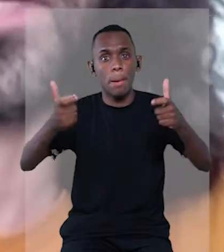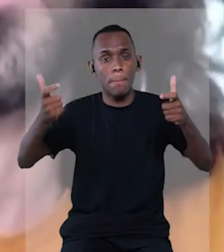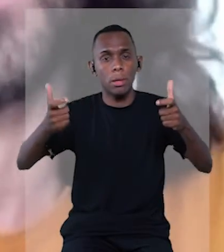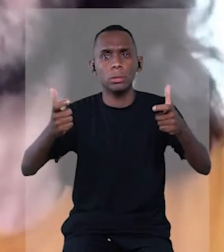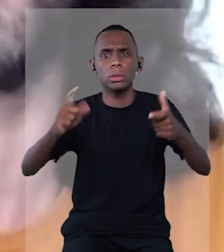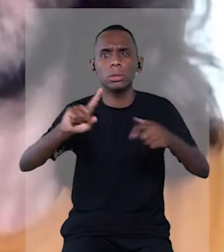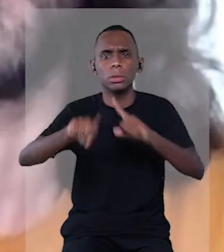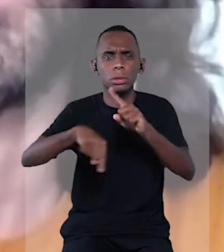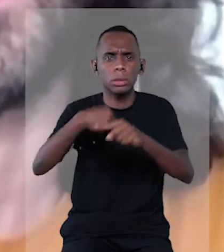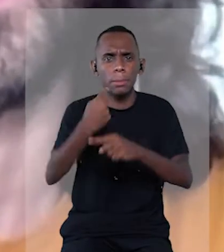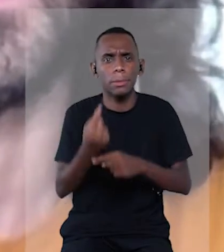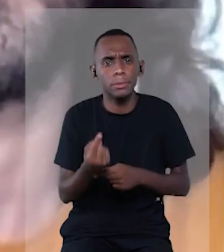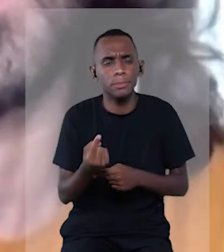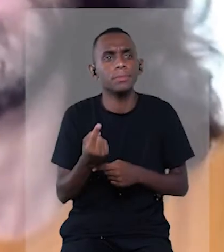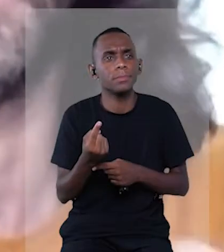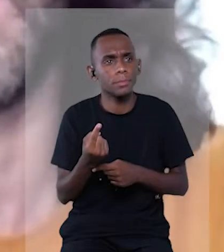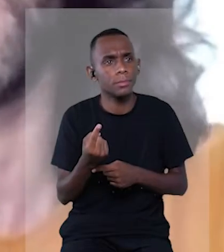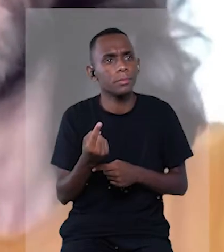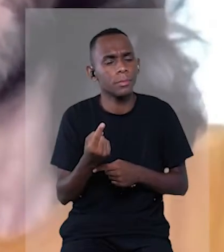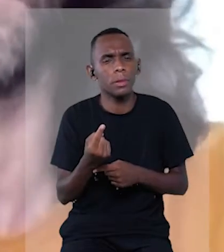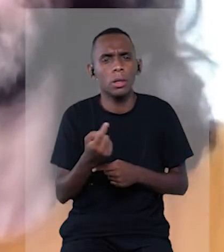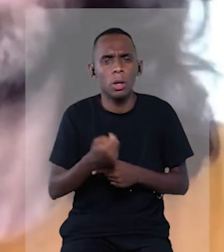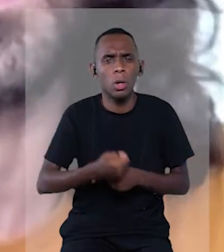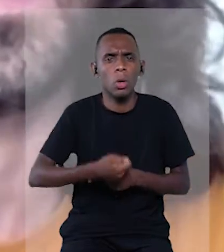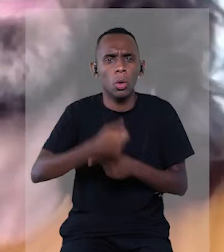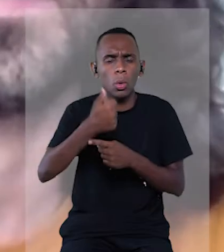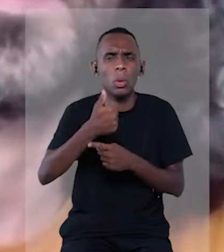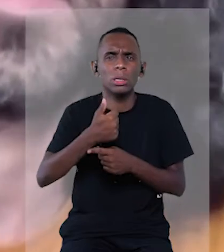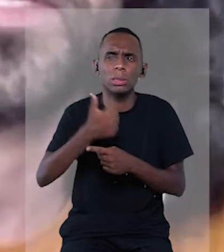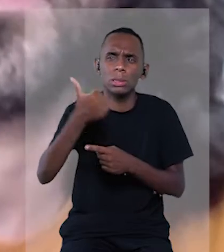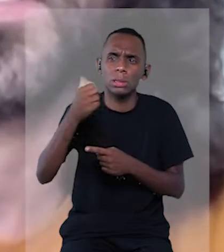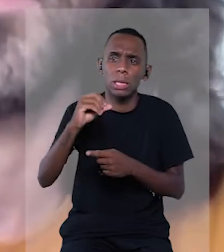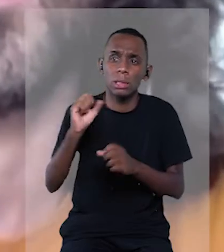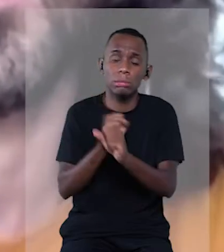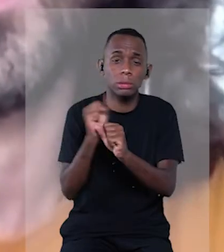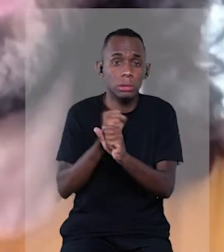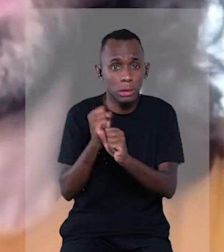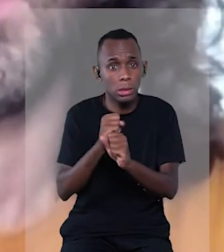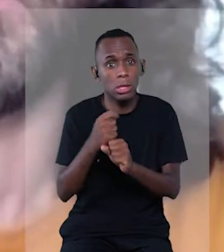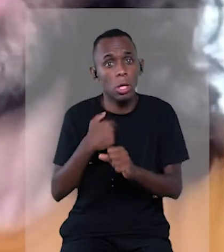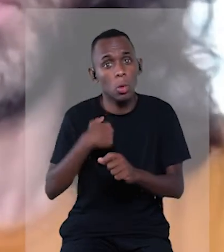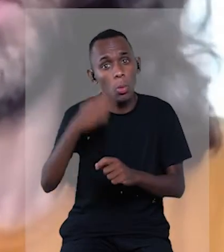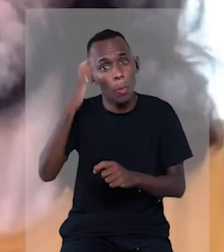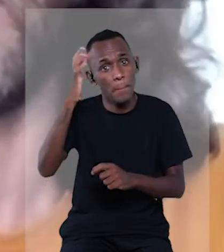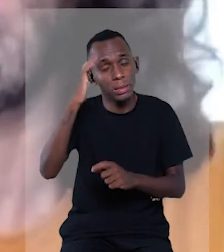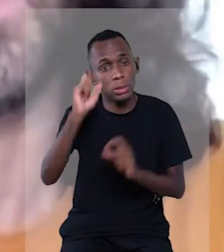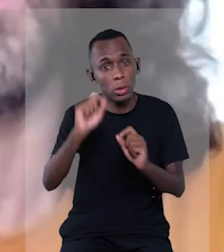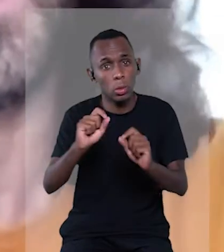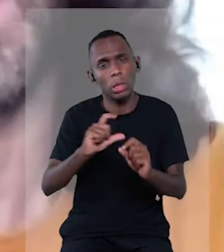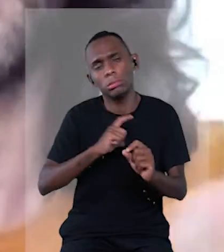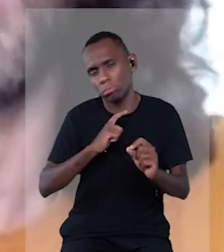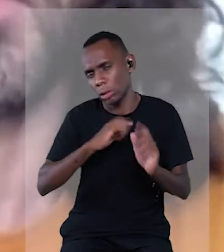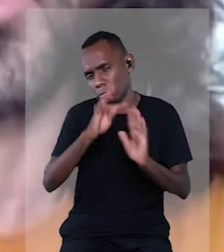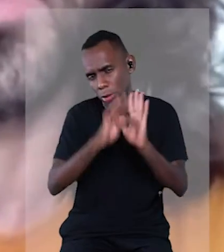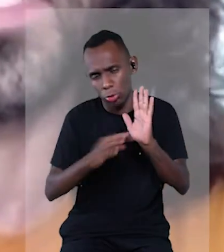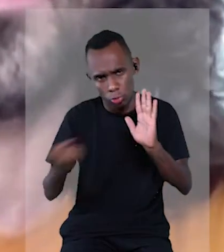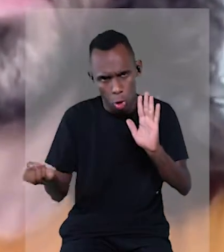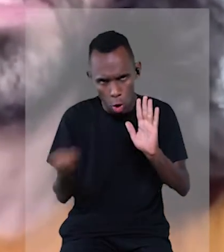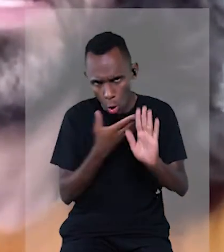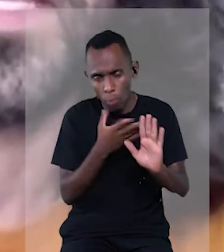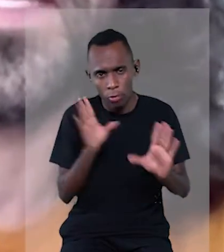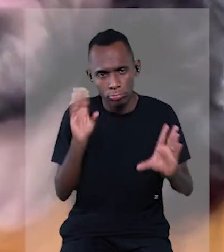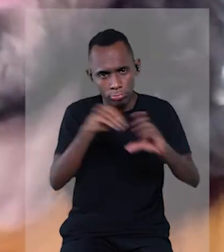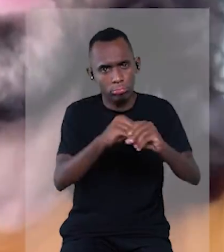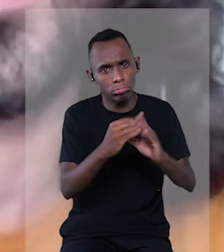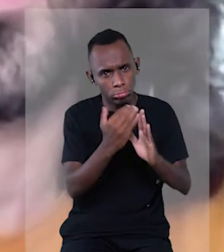quando completou, né, e estava para completar cerca de 10 anos, eu pensei, nossa, porque eu tenho muitos textos inéditos que foram para o